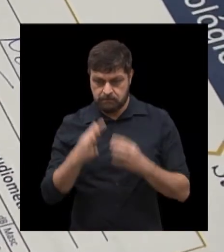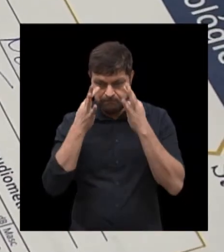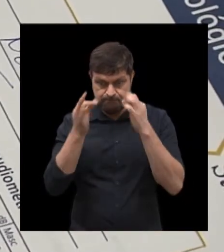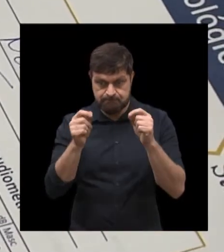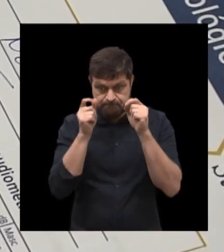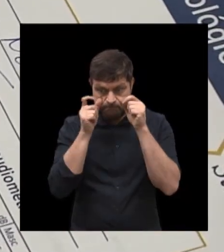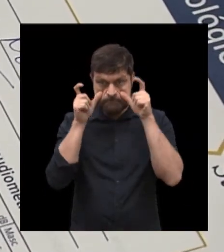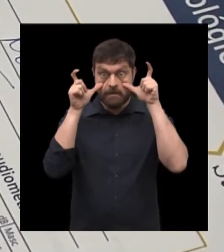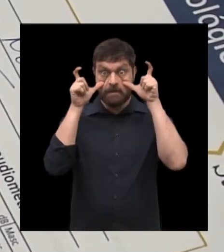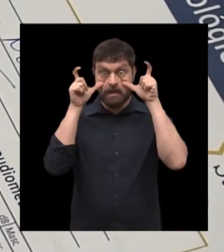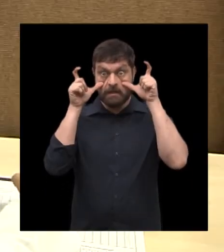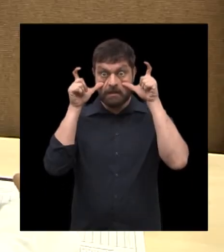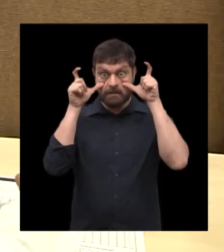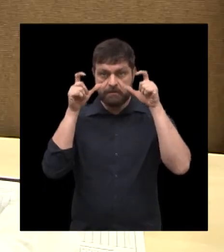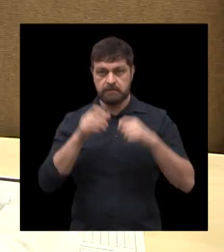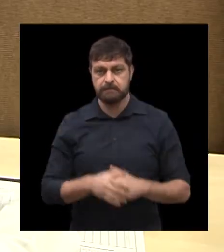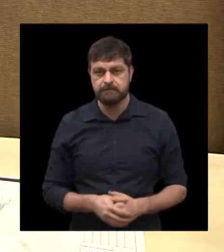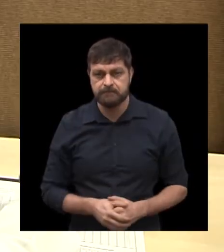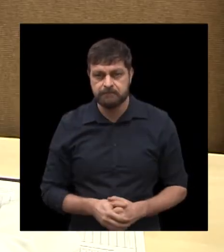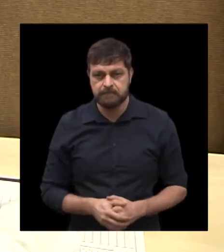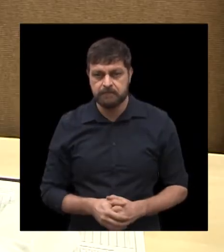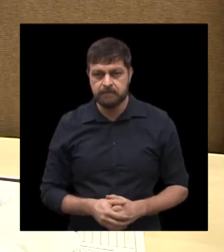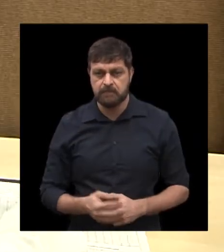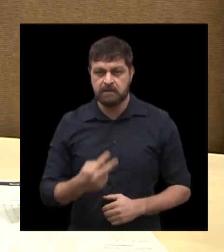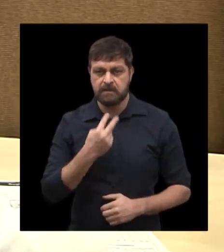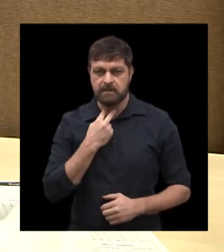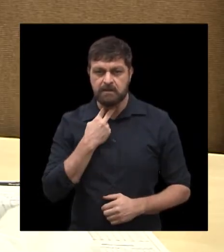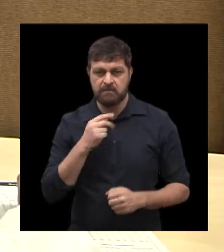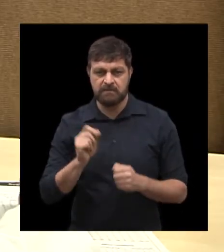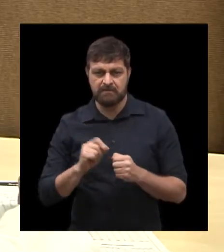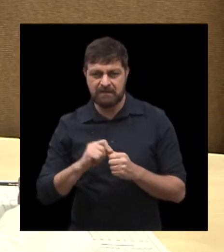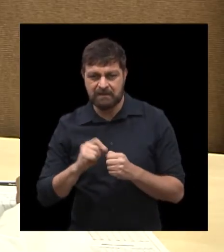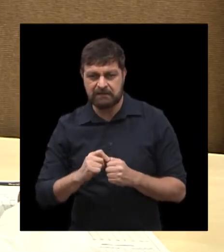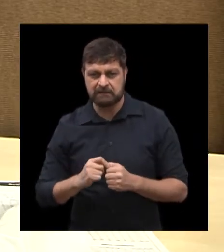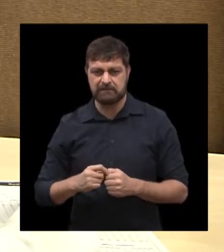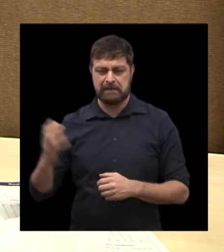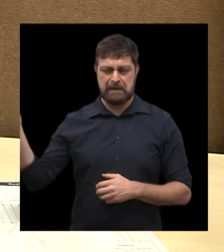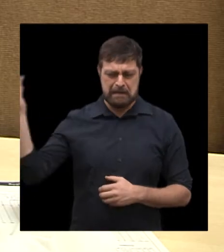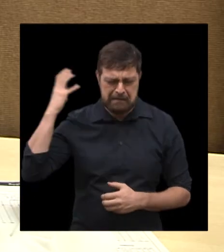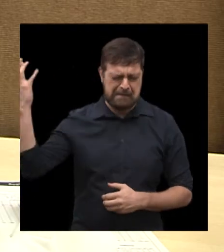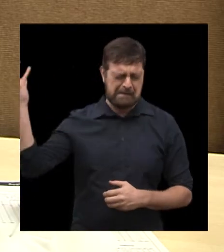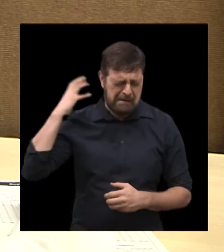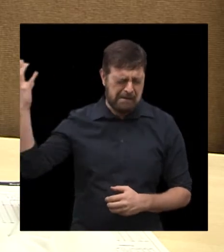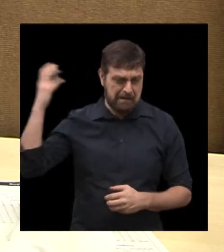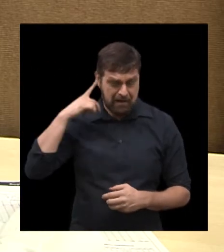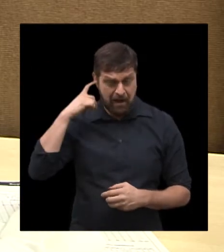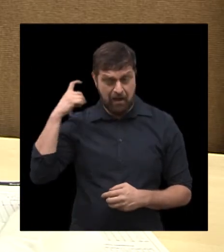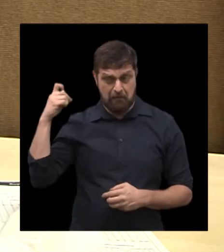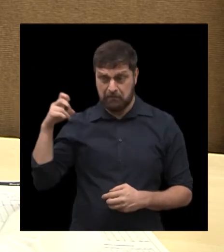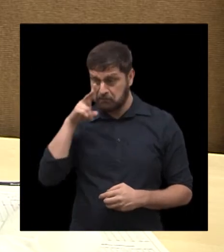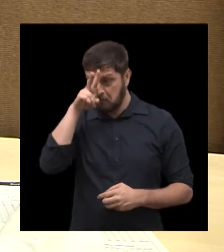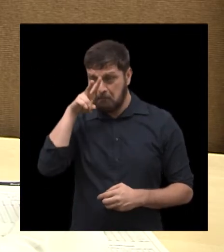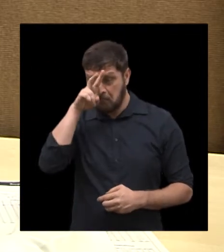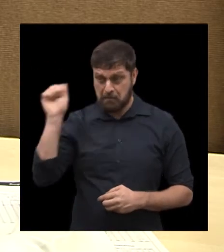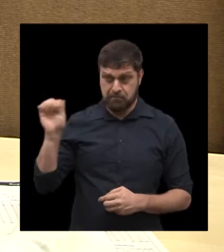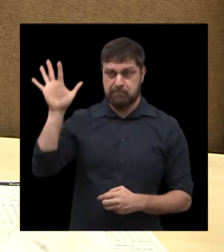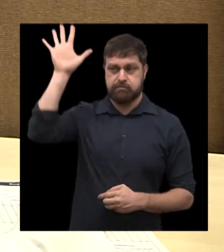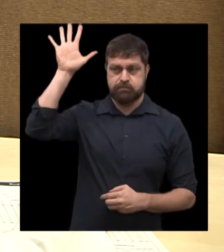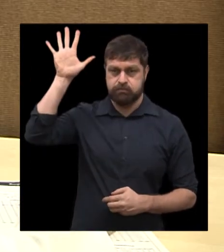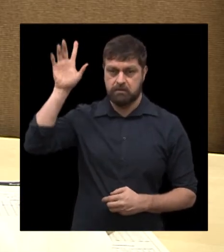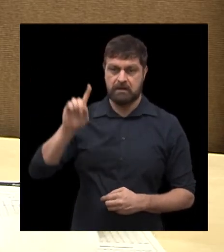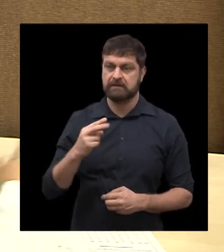atento e que ele não tenha ficado exposto a algum ruído muito forte